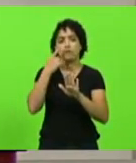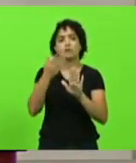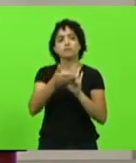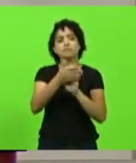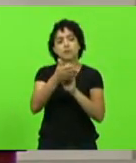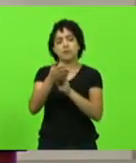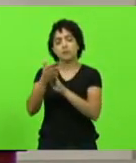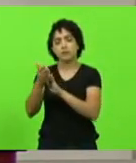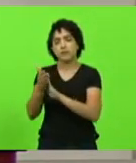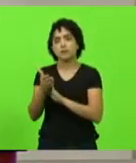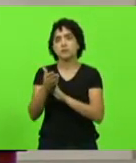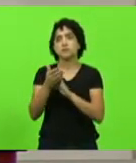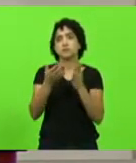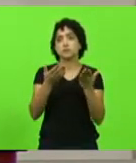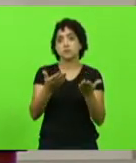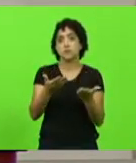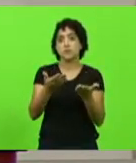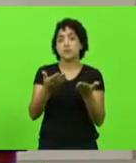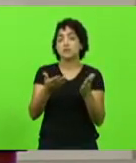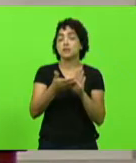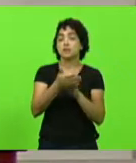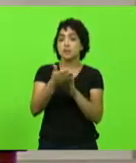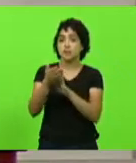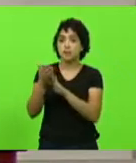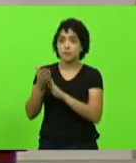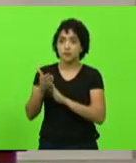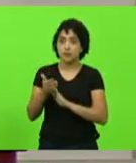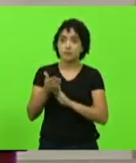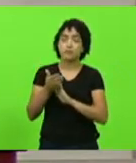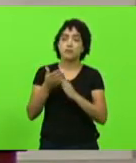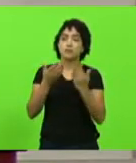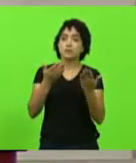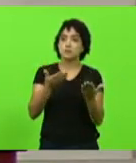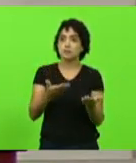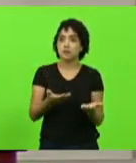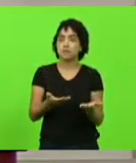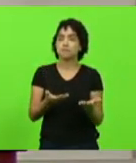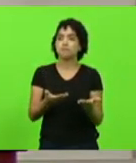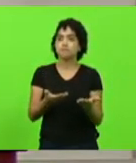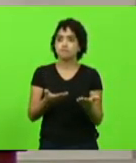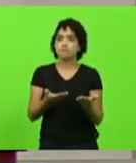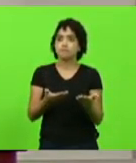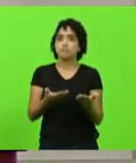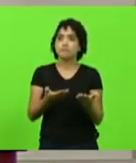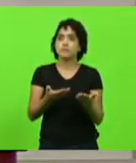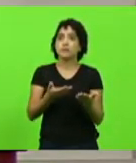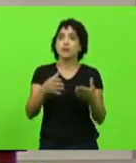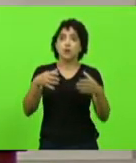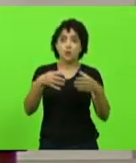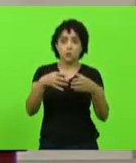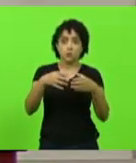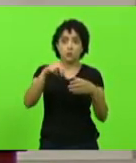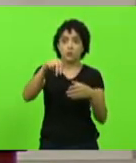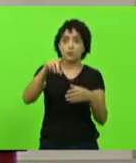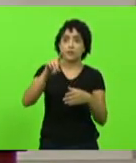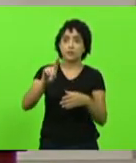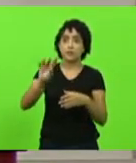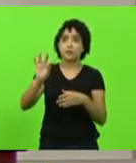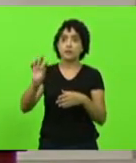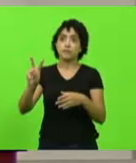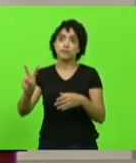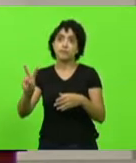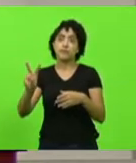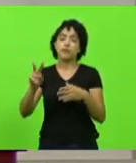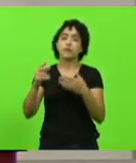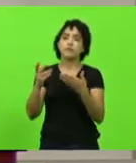por isso. E também quero parabenizar, engrossar o coro aí, dos parabéns ao grupo NDTV pela